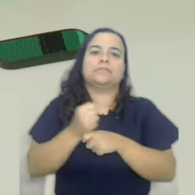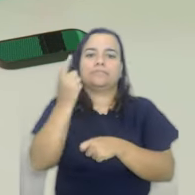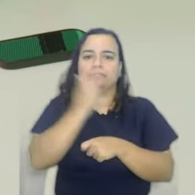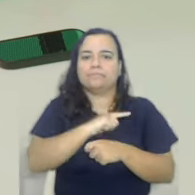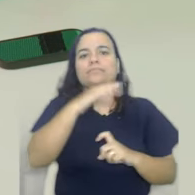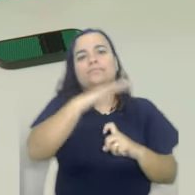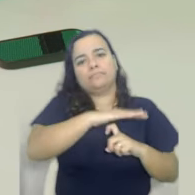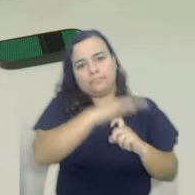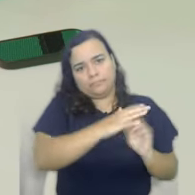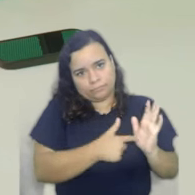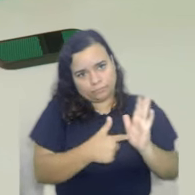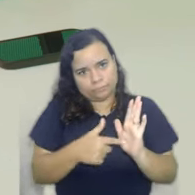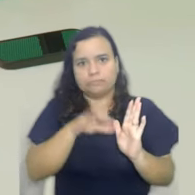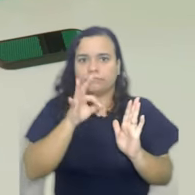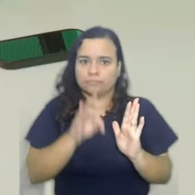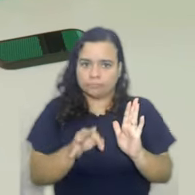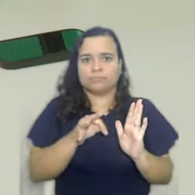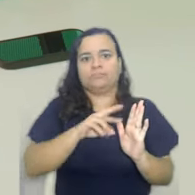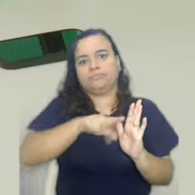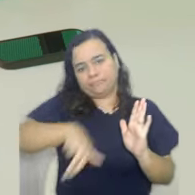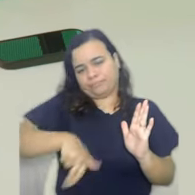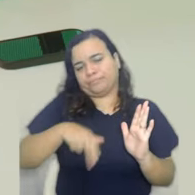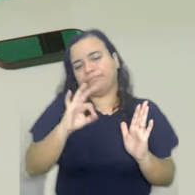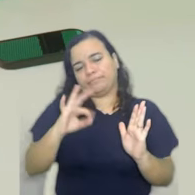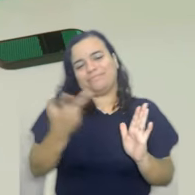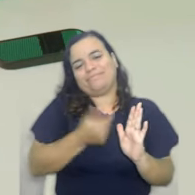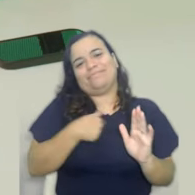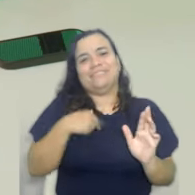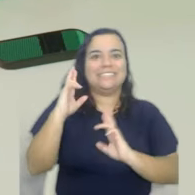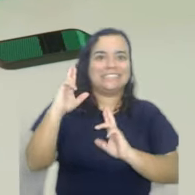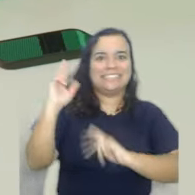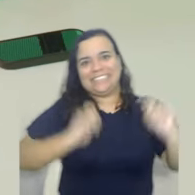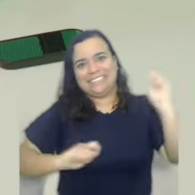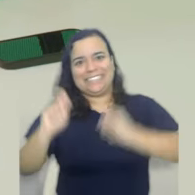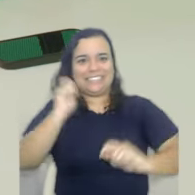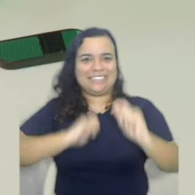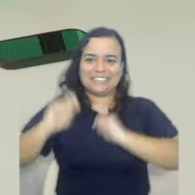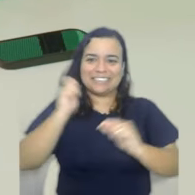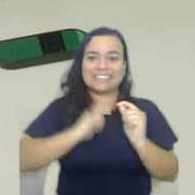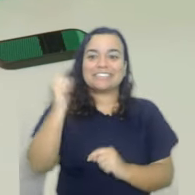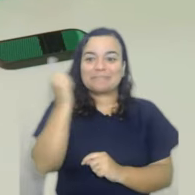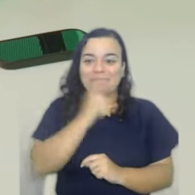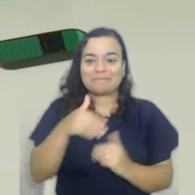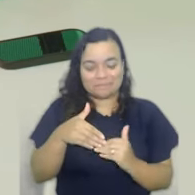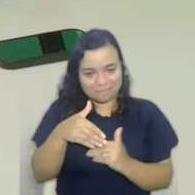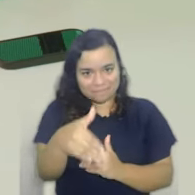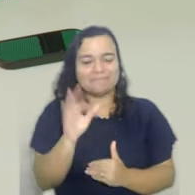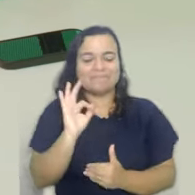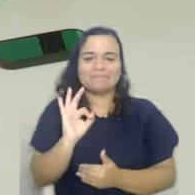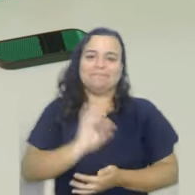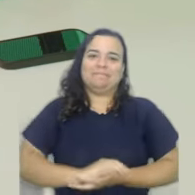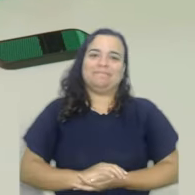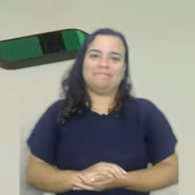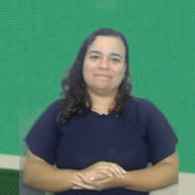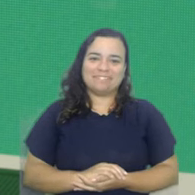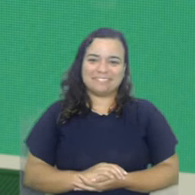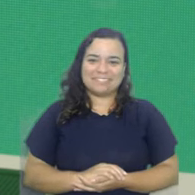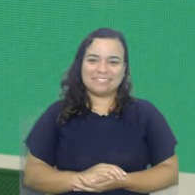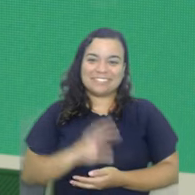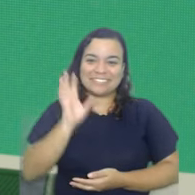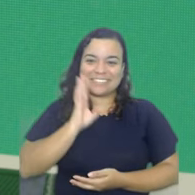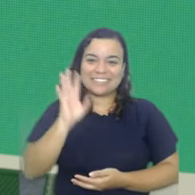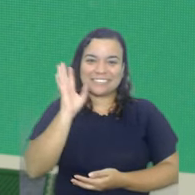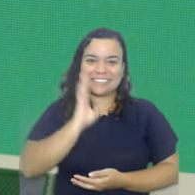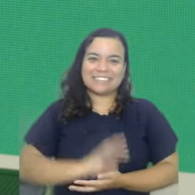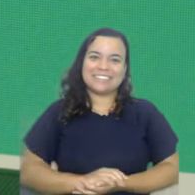realmente Enfim estamos bastante empolgados aí com a com com essa possibilidade bacana